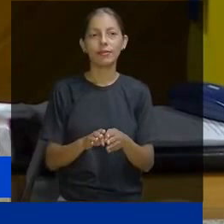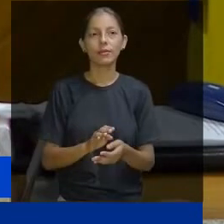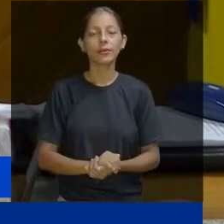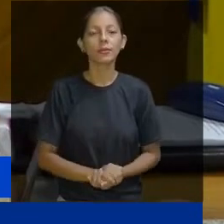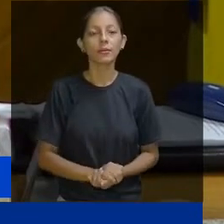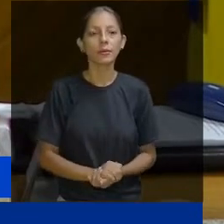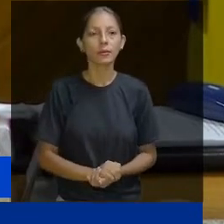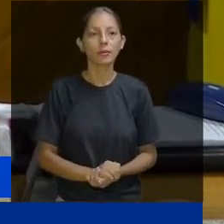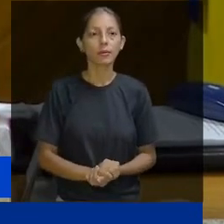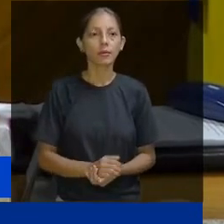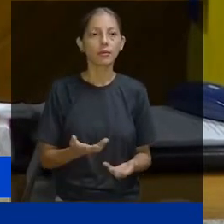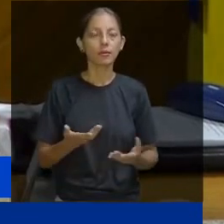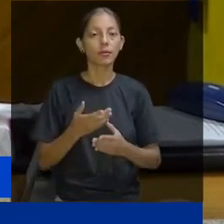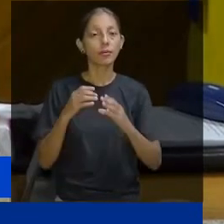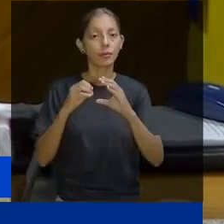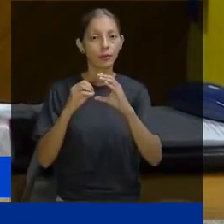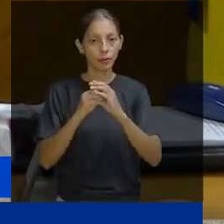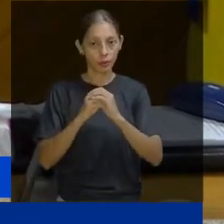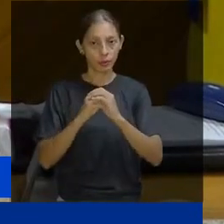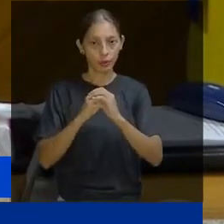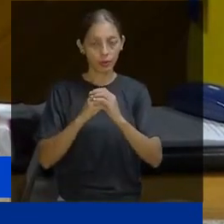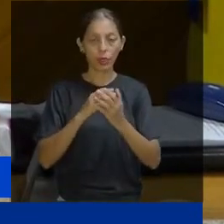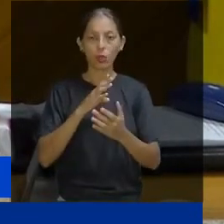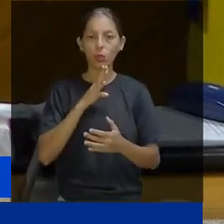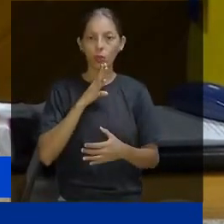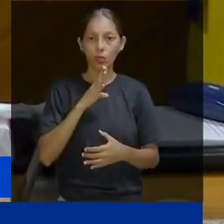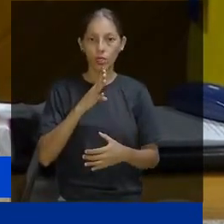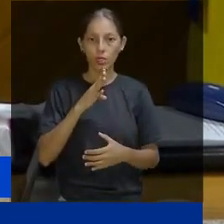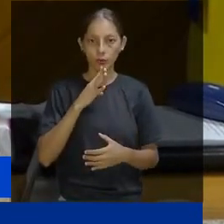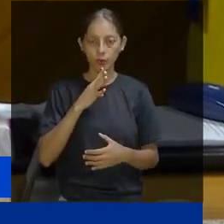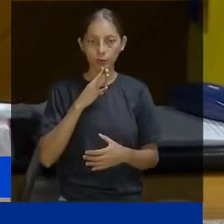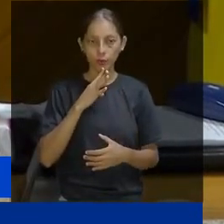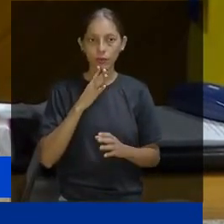unanimidade conheceu a ação.